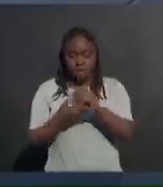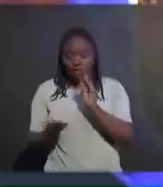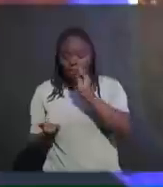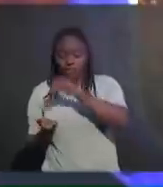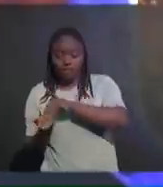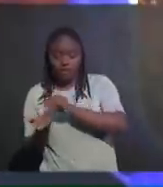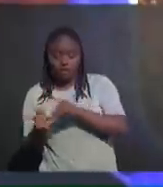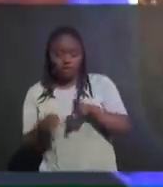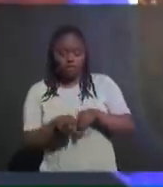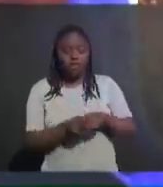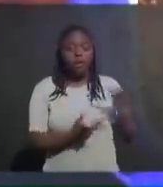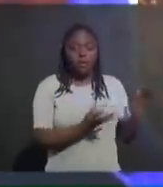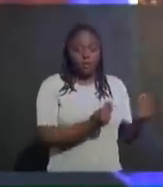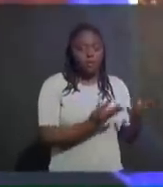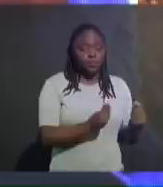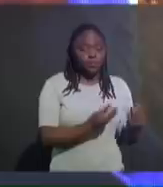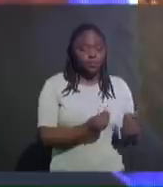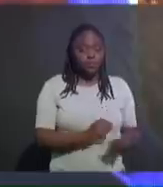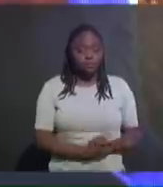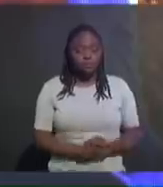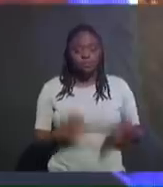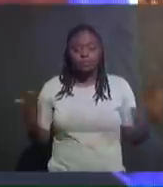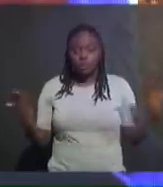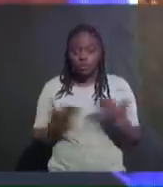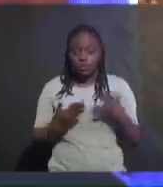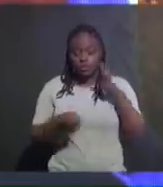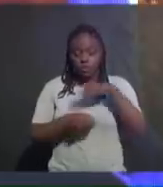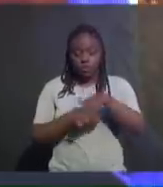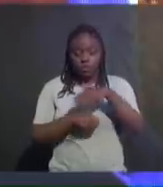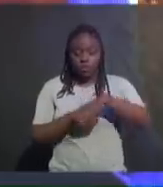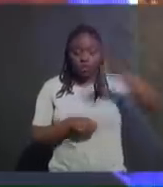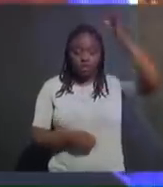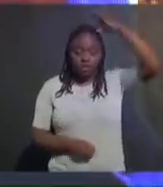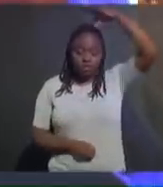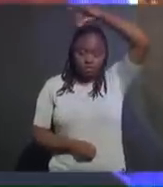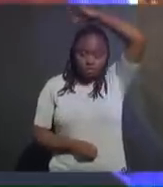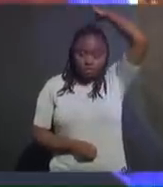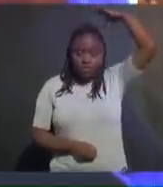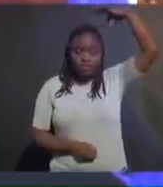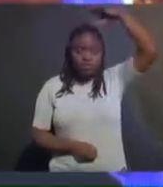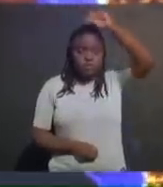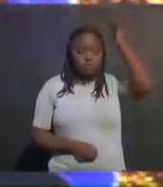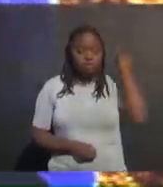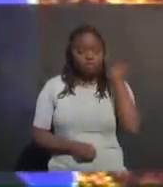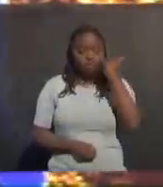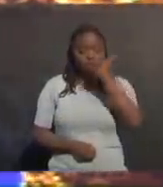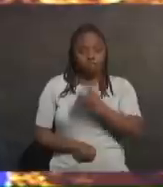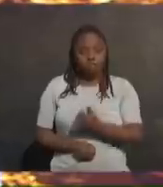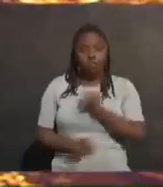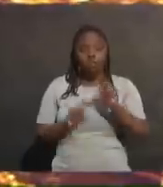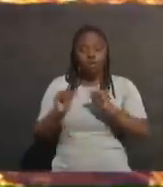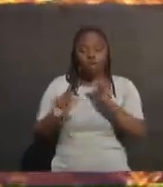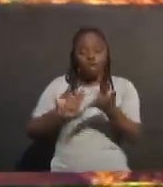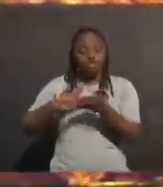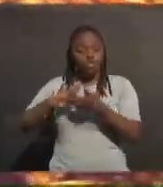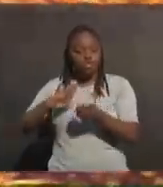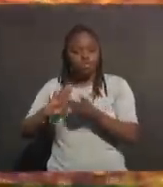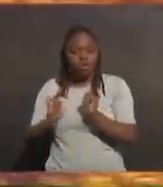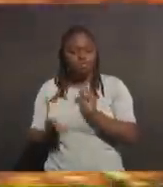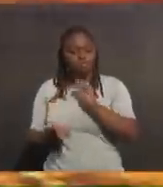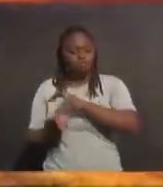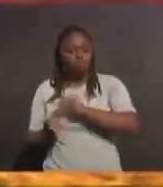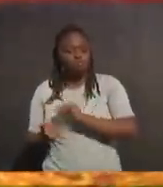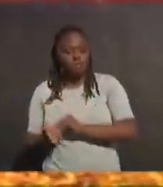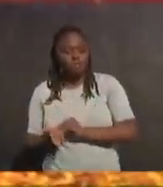excessos. Essa é uma noite para o Espírito Santo colocar em nós o que nos falta e tirar o que nos sobra. E a minha oração em